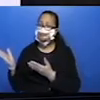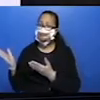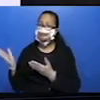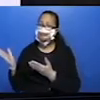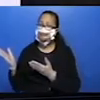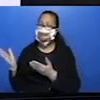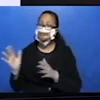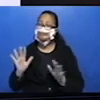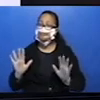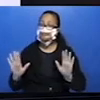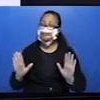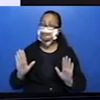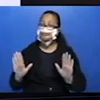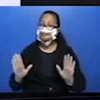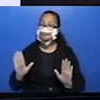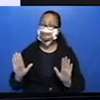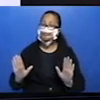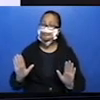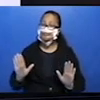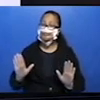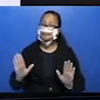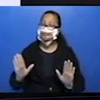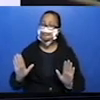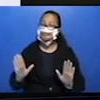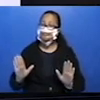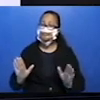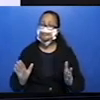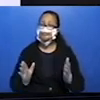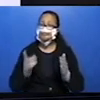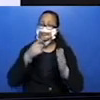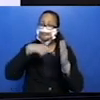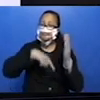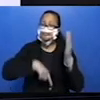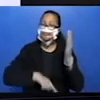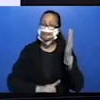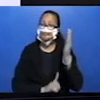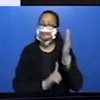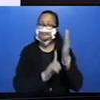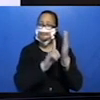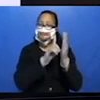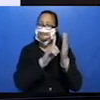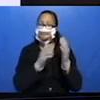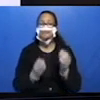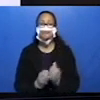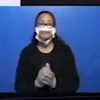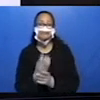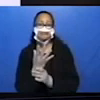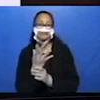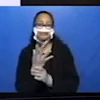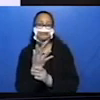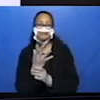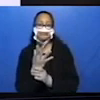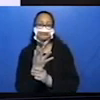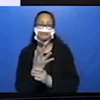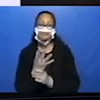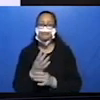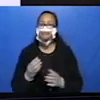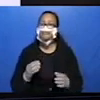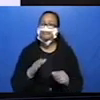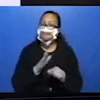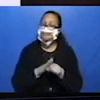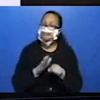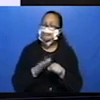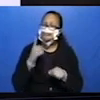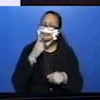Os cuidados, elas são cultivadas, as hortaliças, que são as plantas como o alface, o tomate,